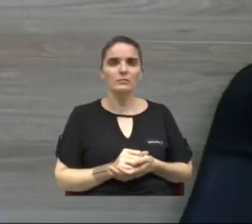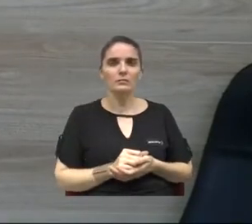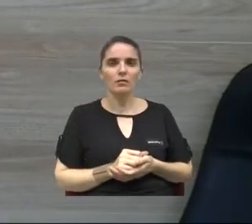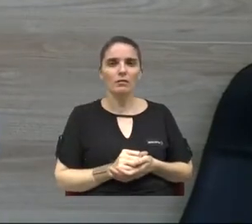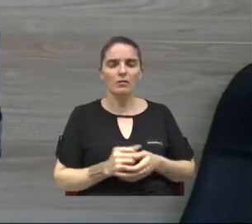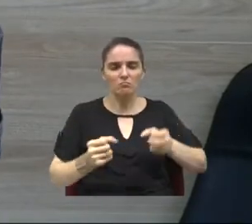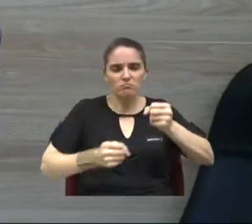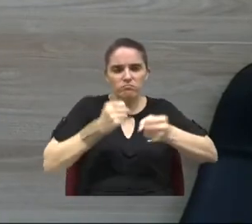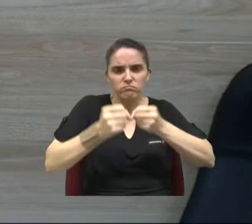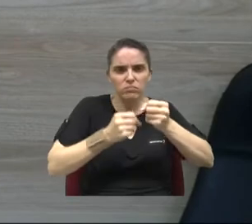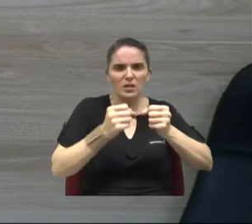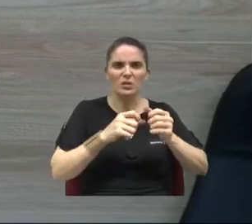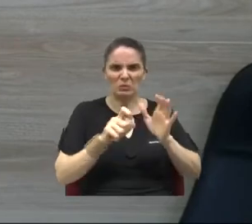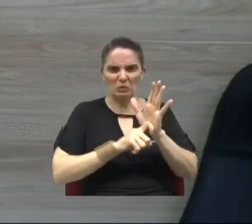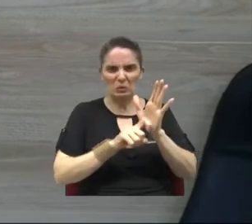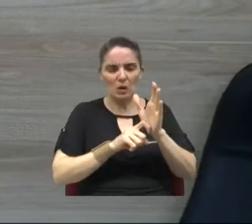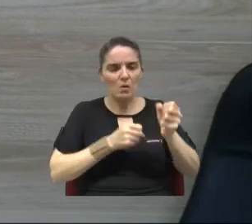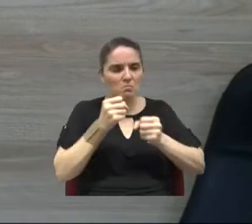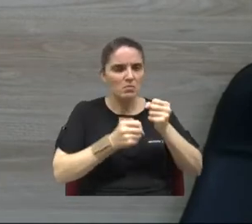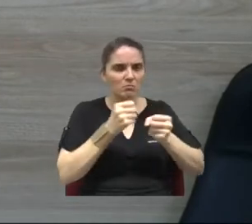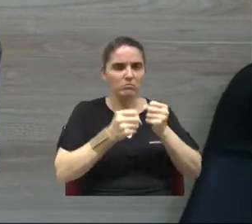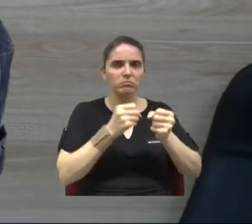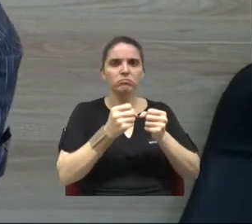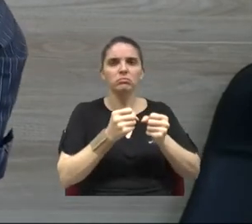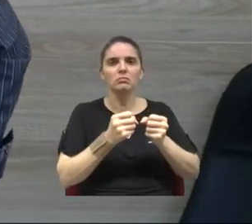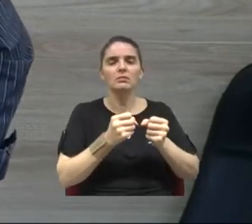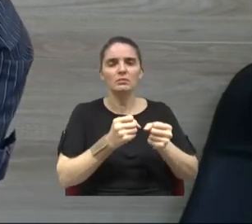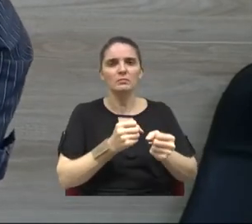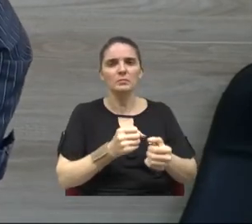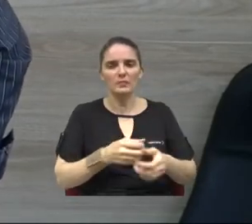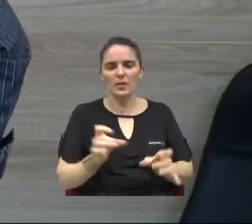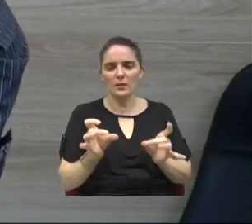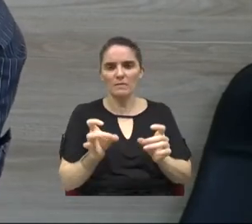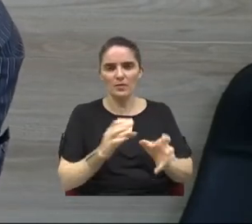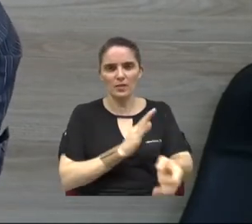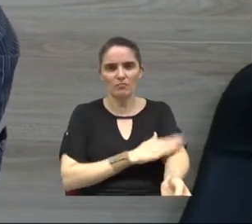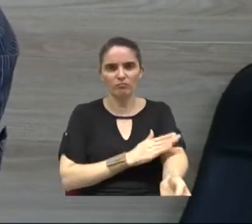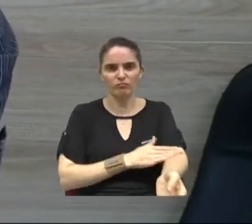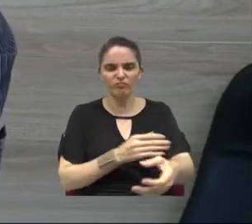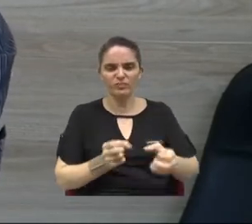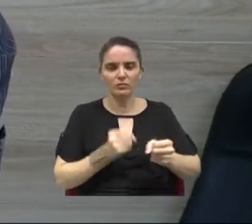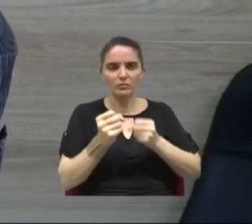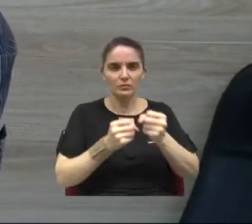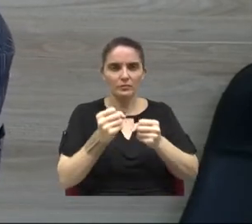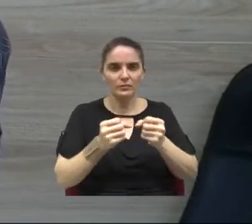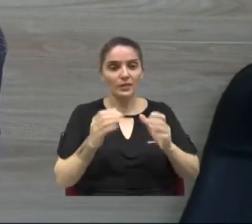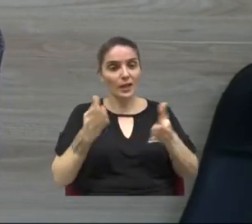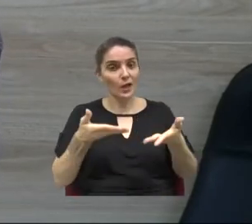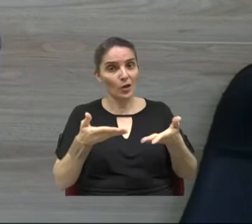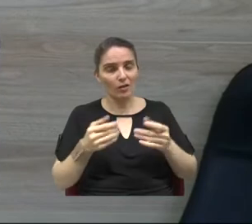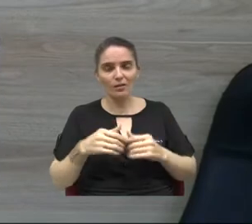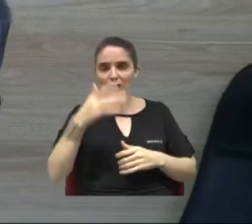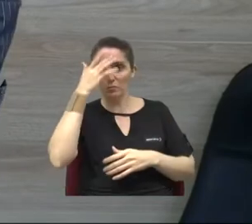campo. O projeto social dele, que abriga 200 crianças, 200